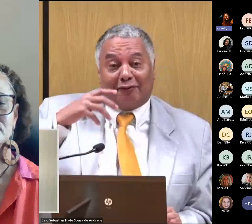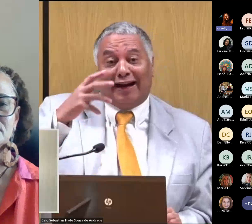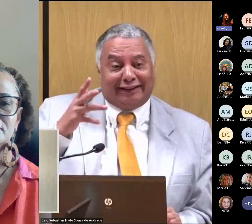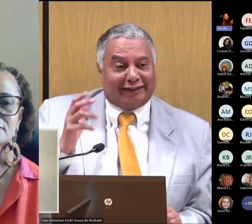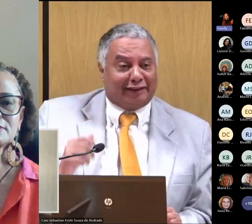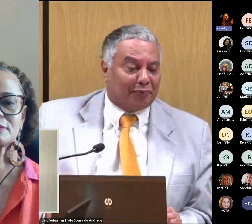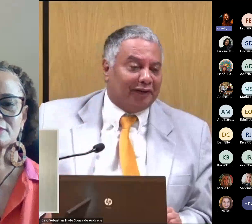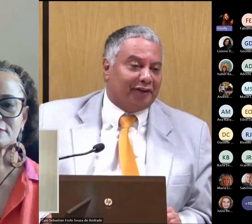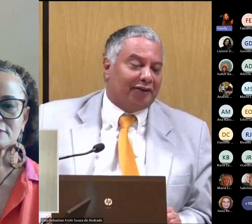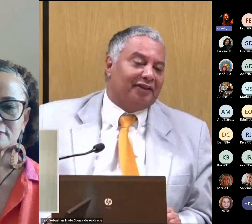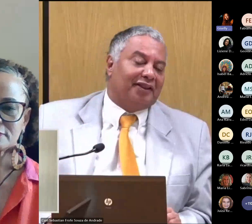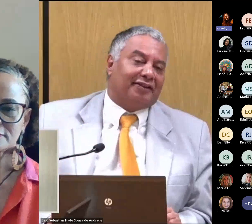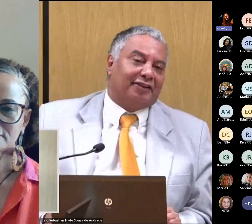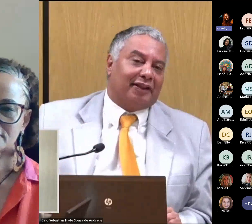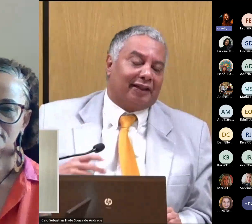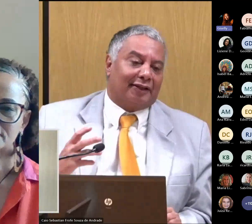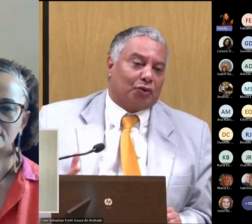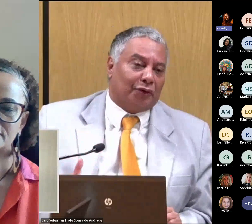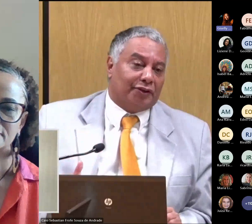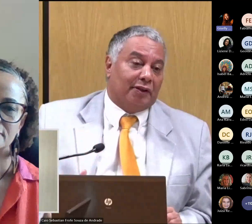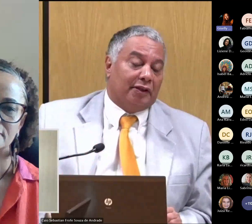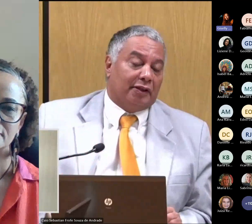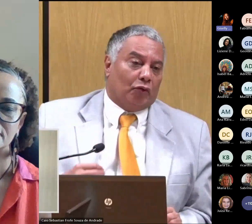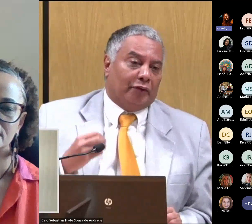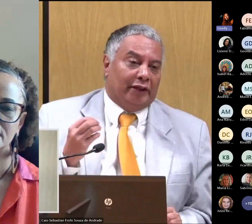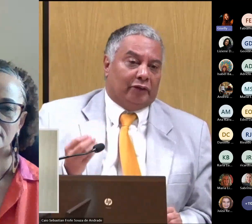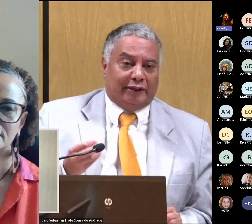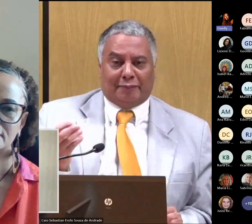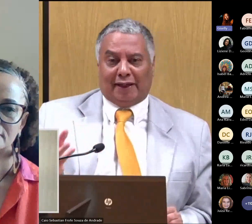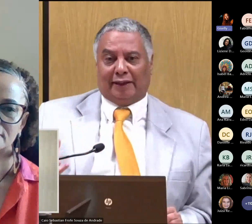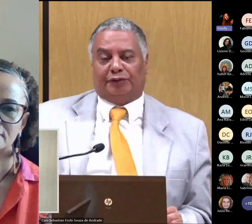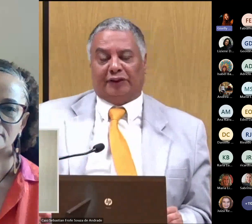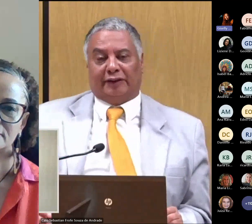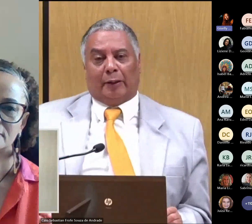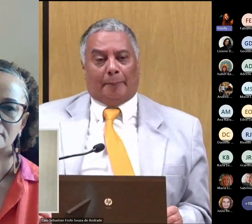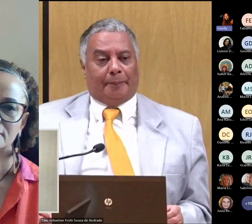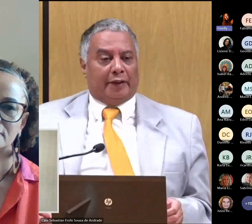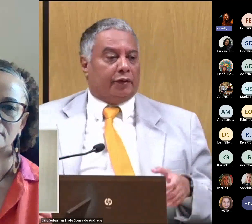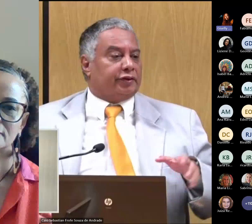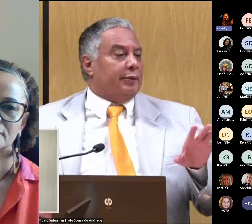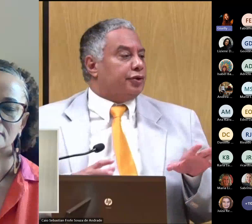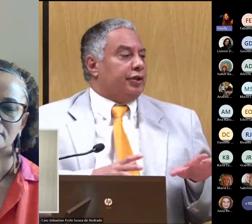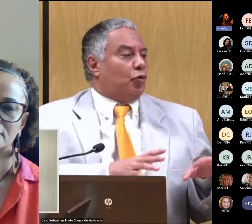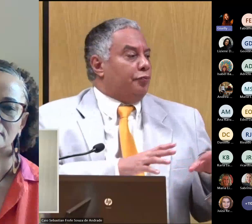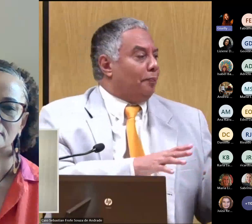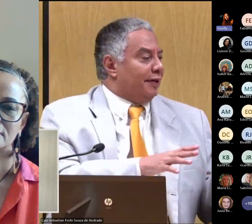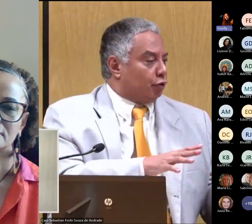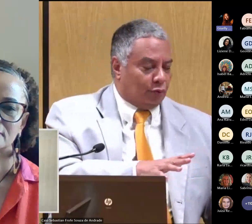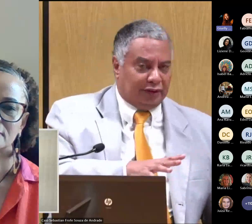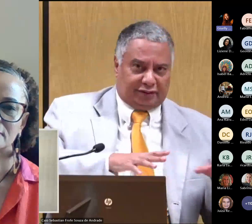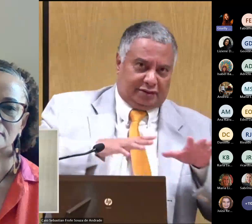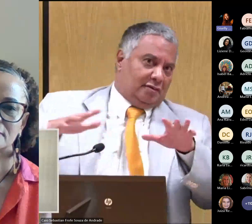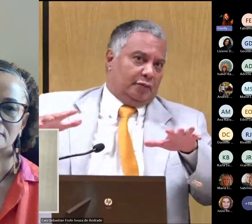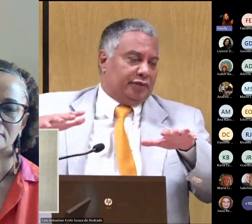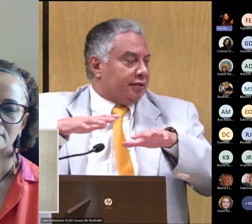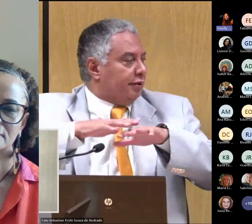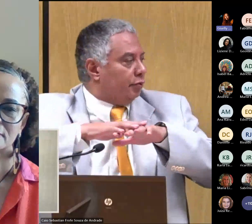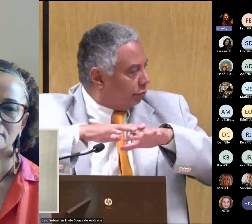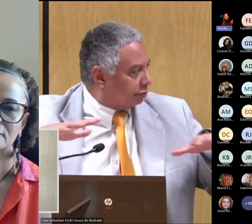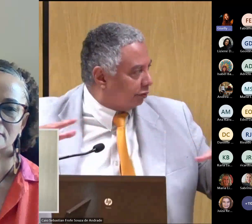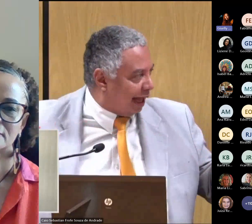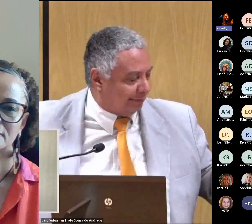lá faz essas essas declarações e com ele é Desembargador Federal nós temos 5.000 pessoas vamos